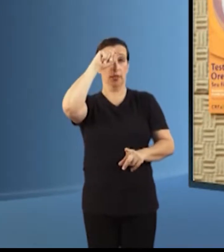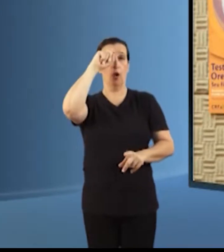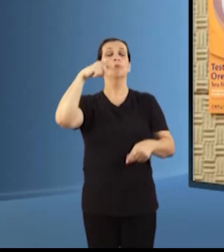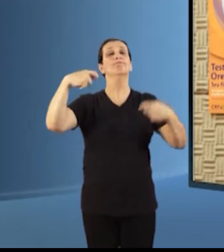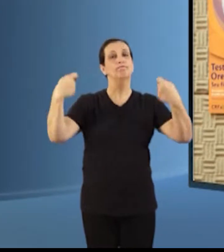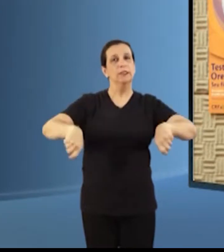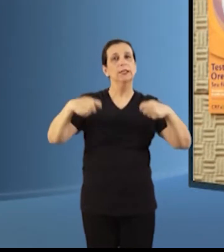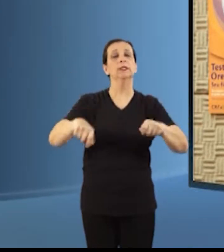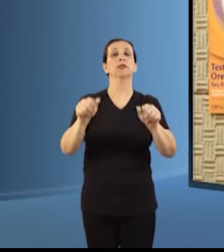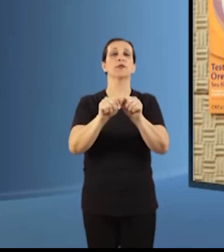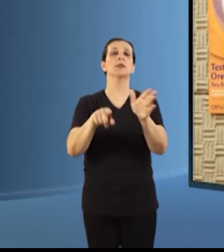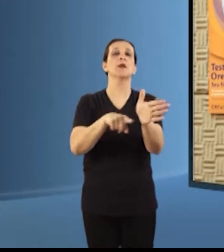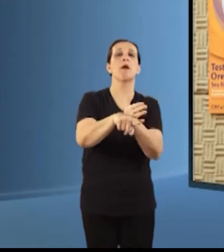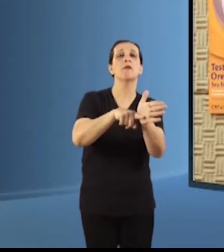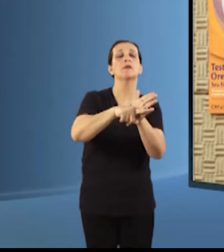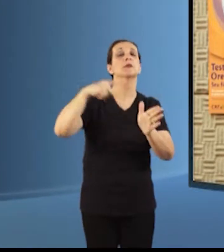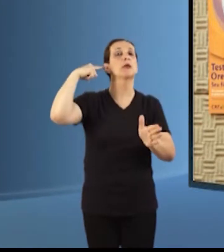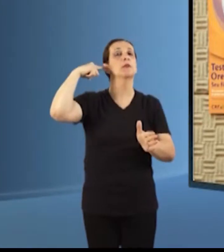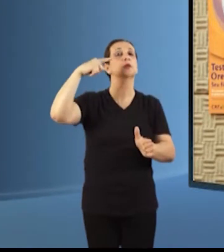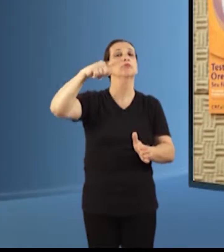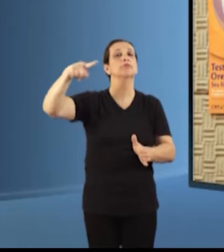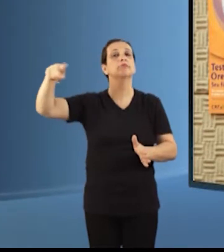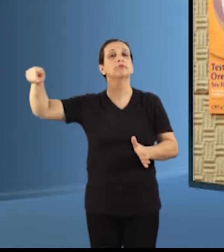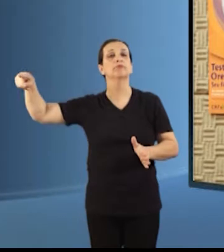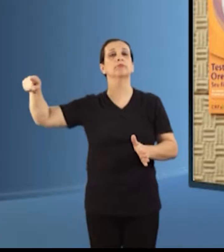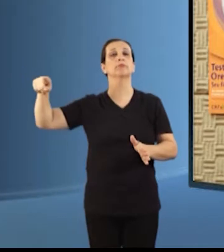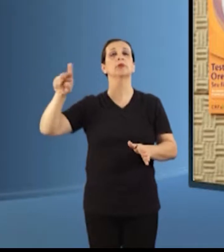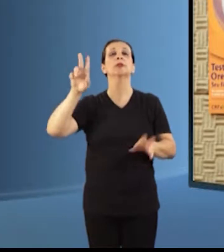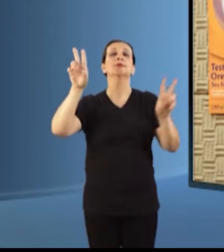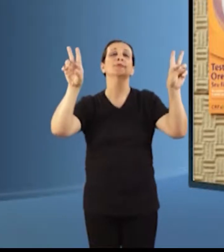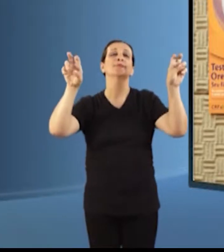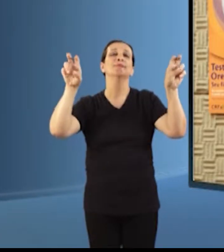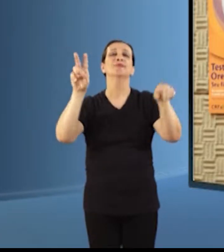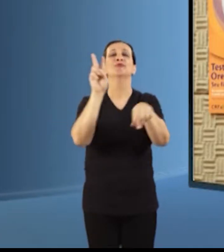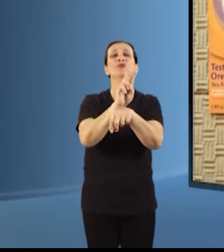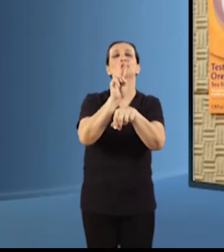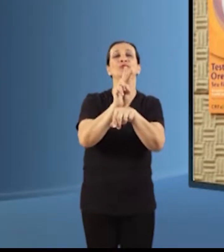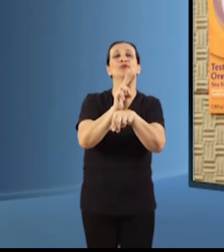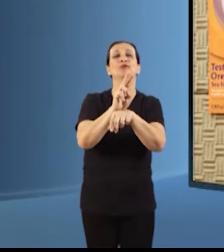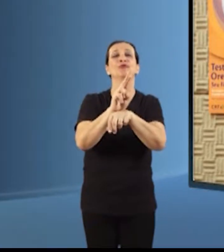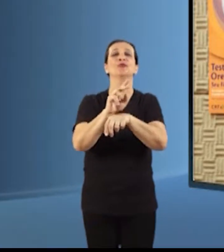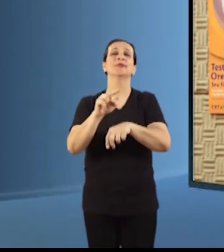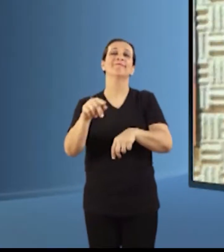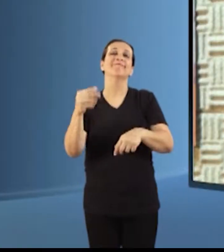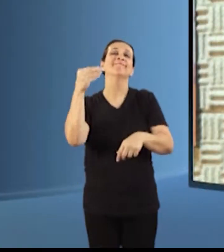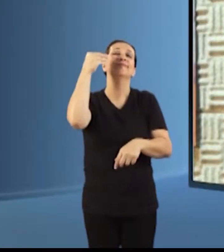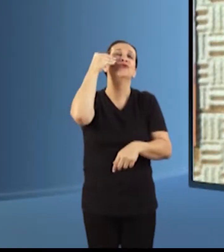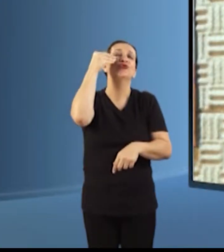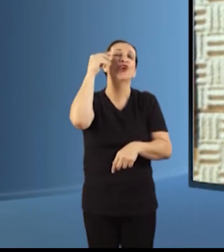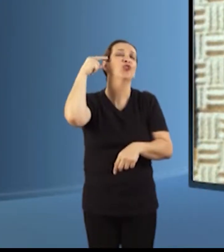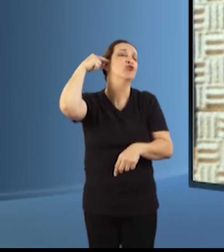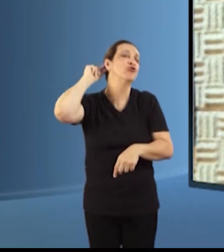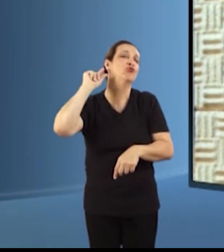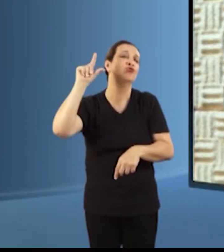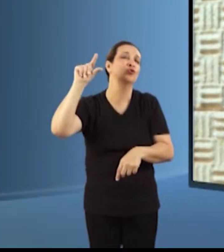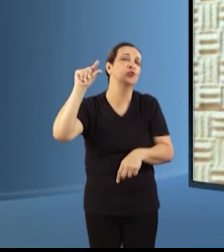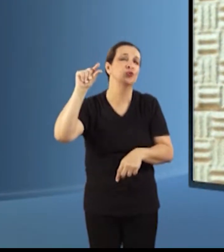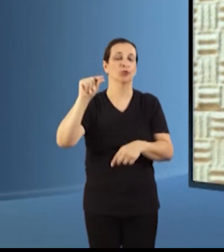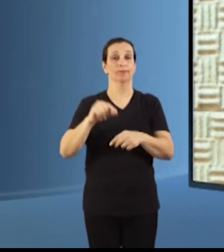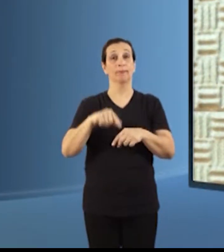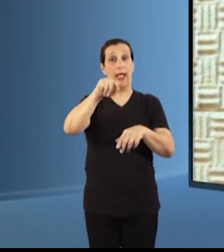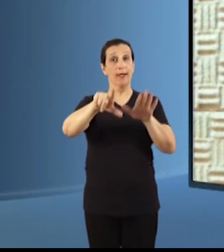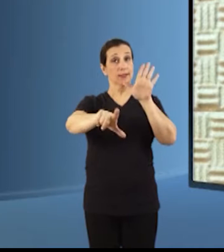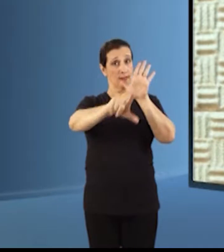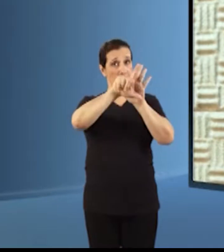fazer o exame de emissões otoacústicas, né, chamado carinhosamente de teste da orelhinha. Essa lei foi um